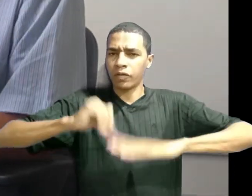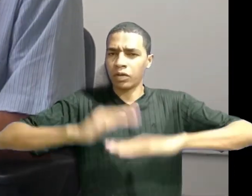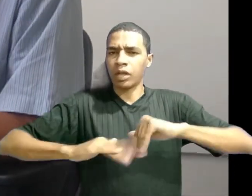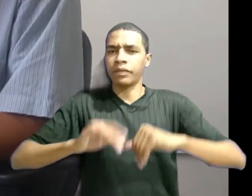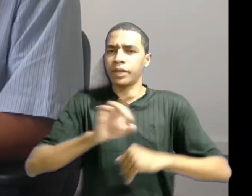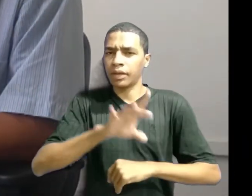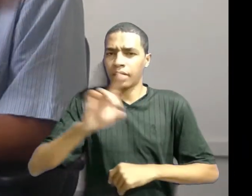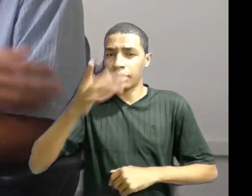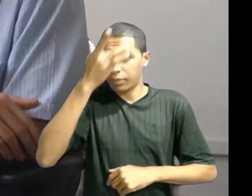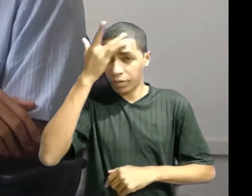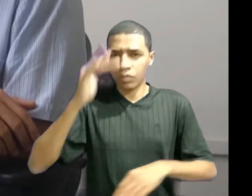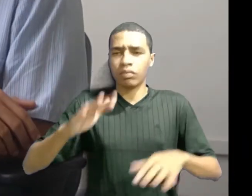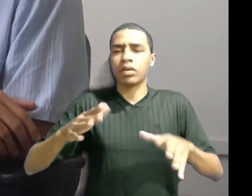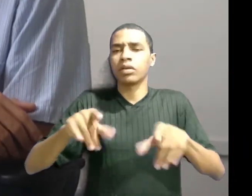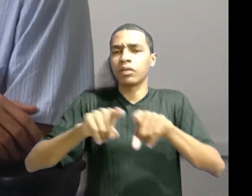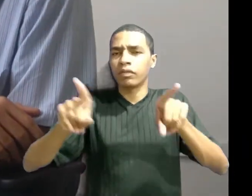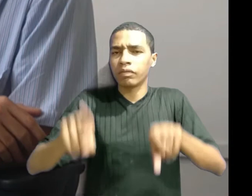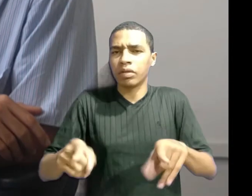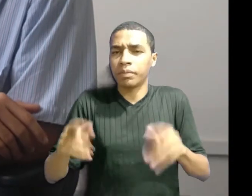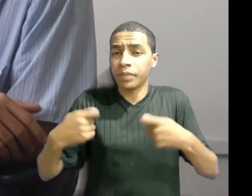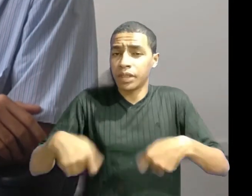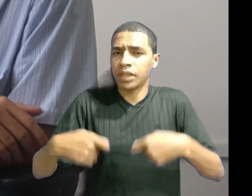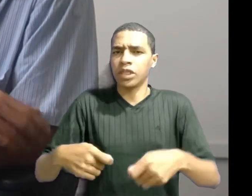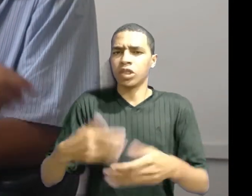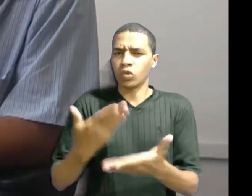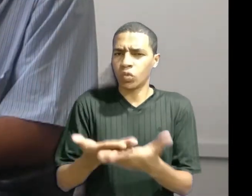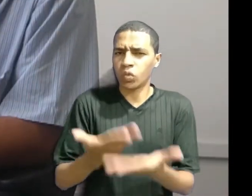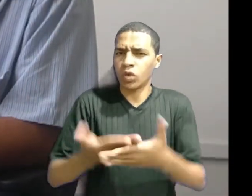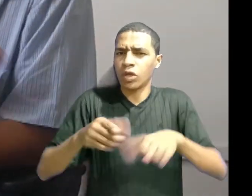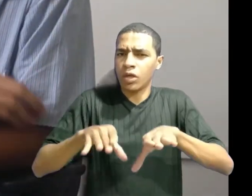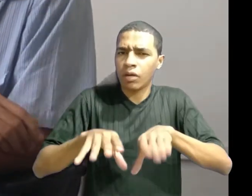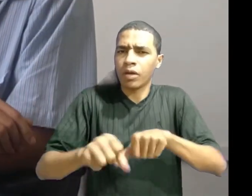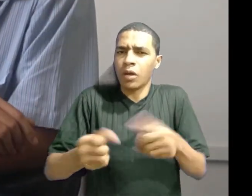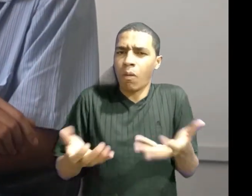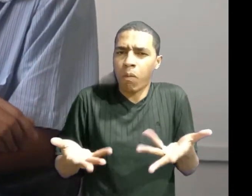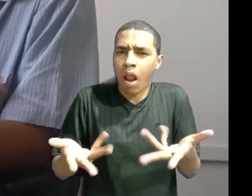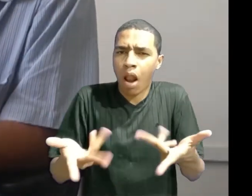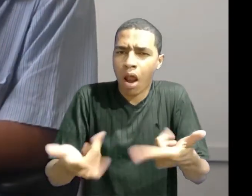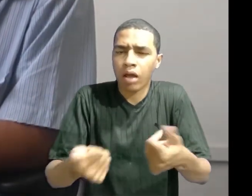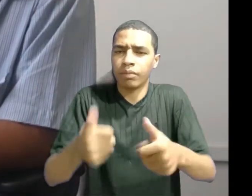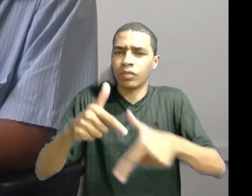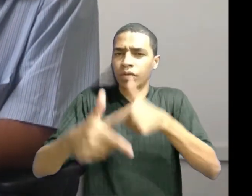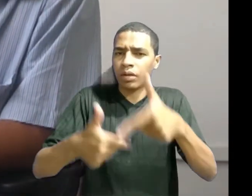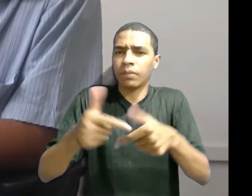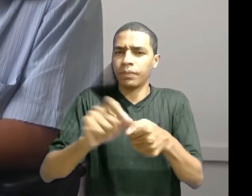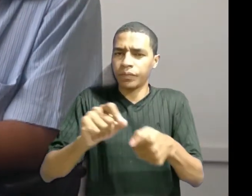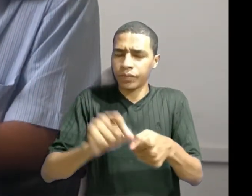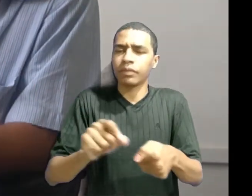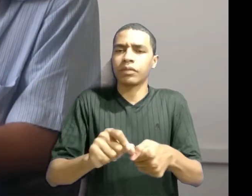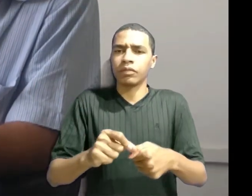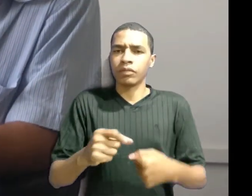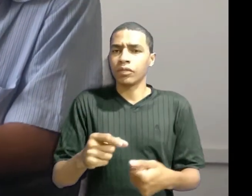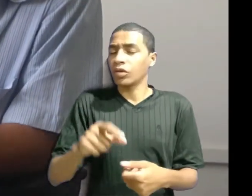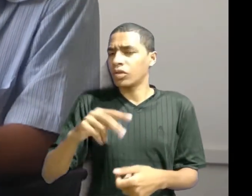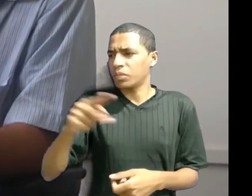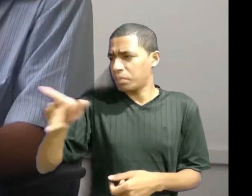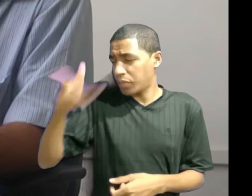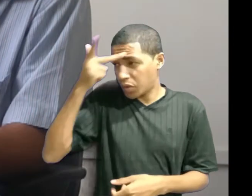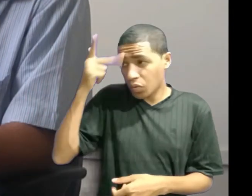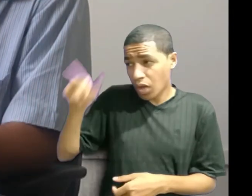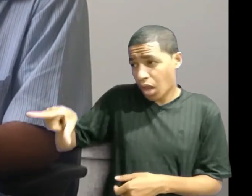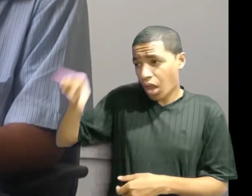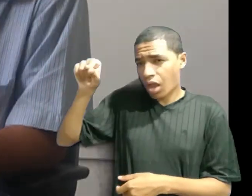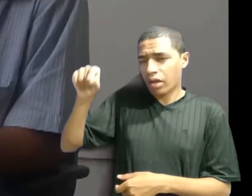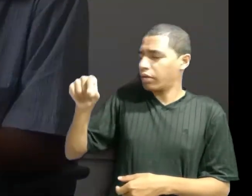Cada funcionário tem que ser qualificado, né? Para a sua função específica. Não pode ser nomeado pelo rei porque